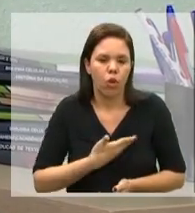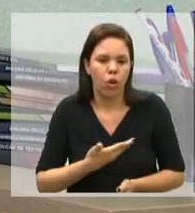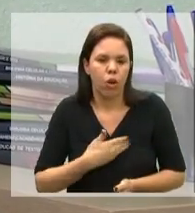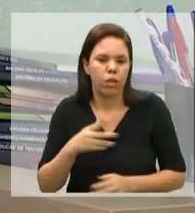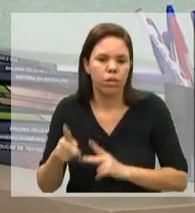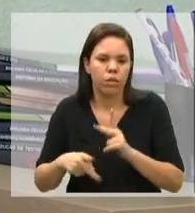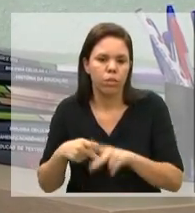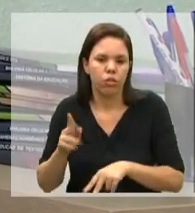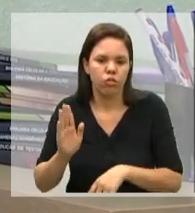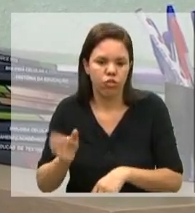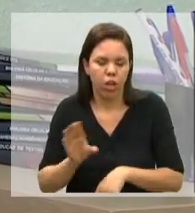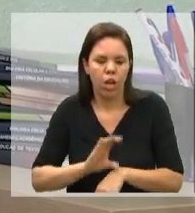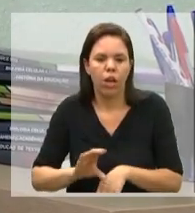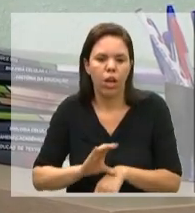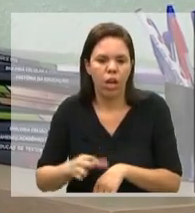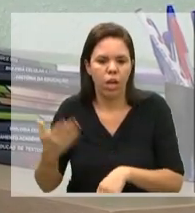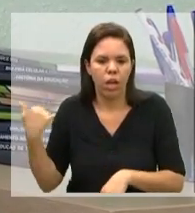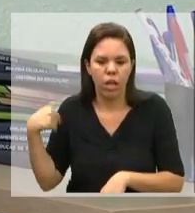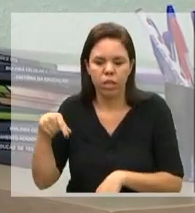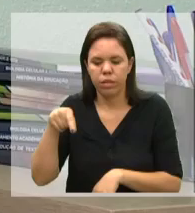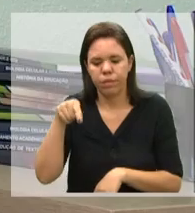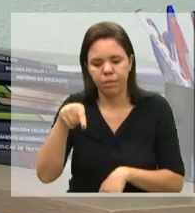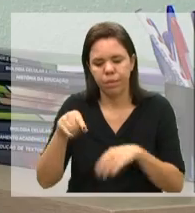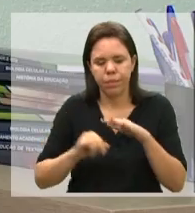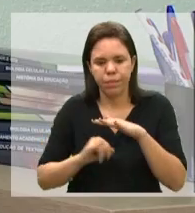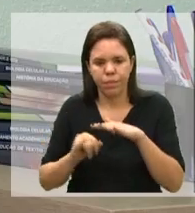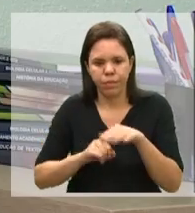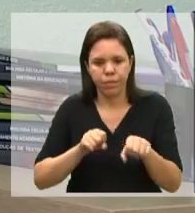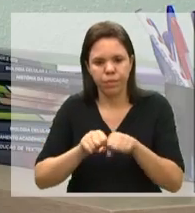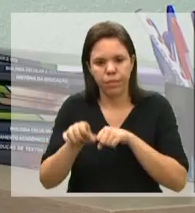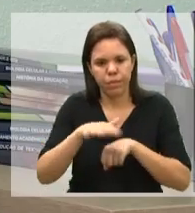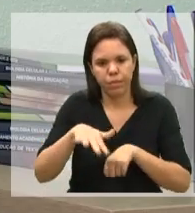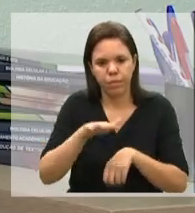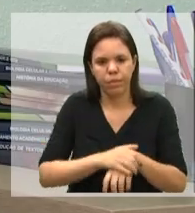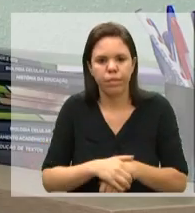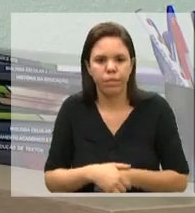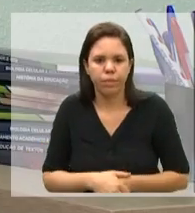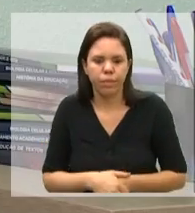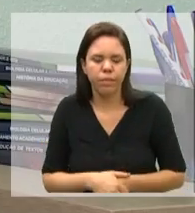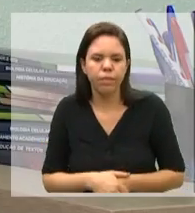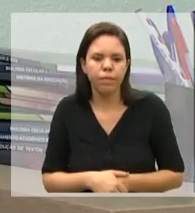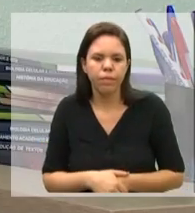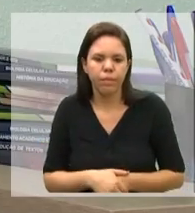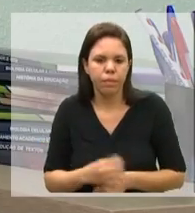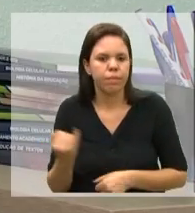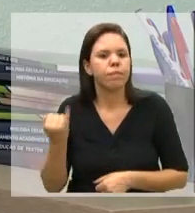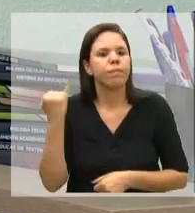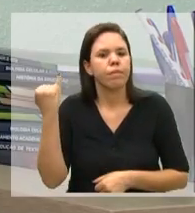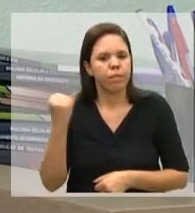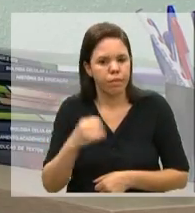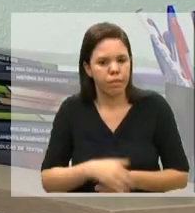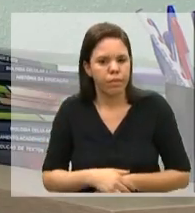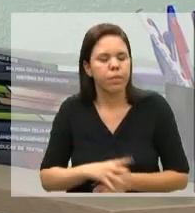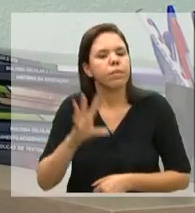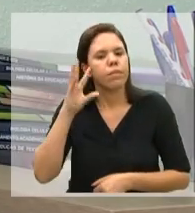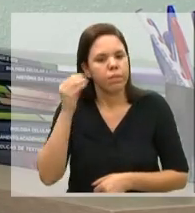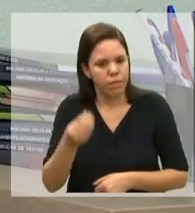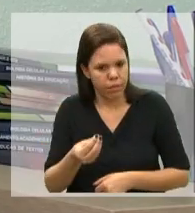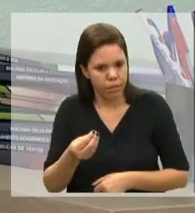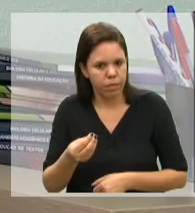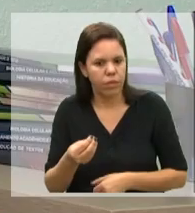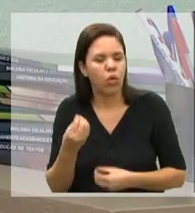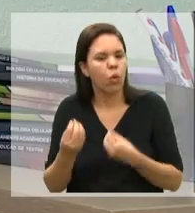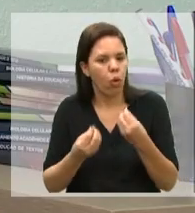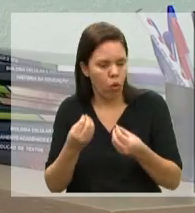com pessoas que já cursaram, com pessoas que se formaram naquelas instituições. É importante que ela entenda como